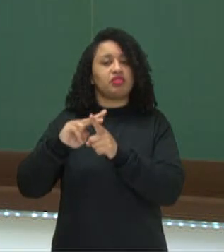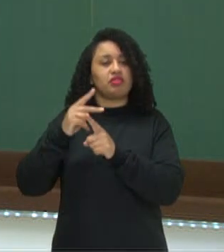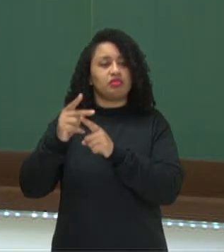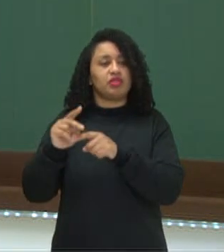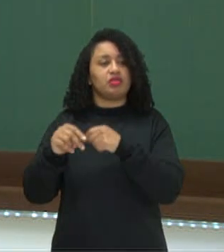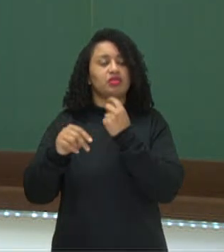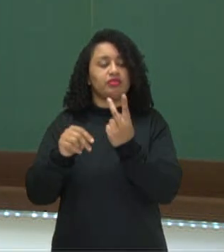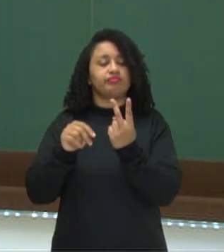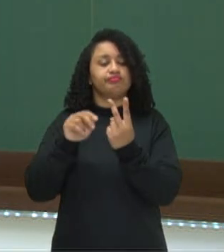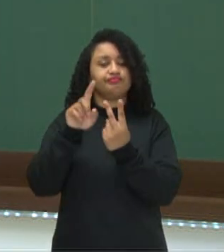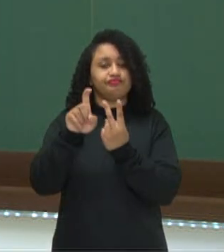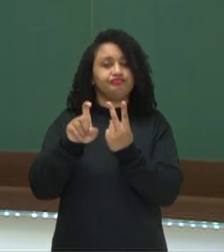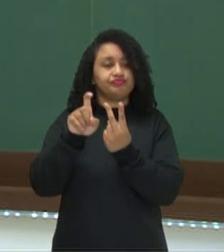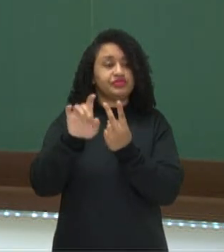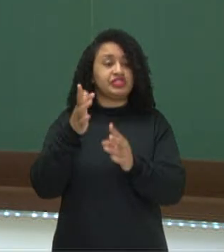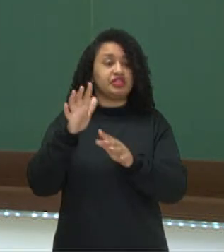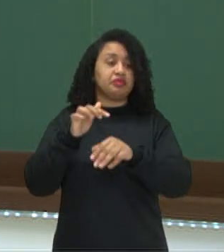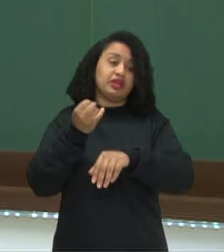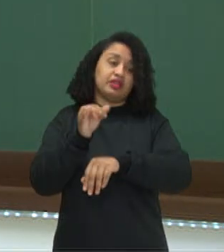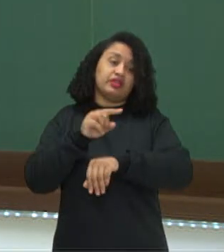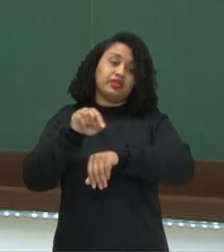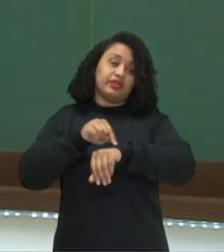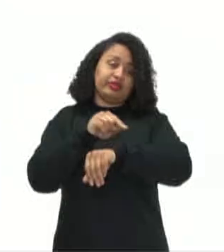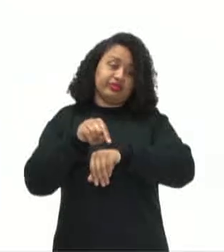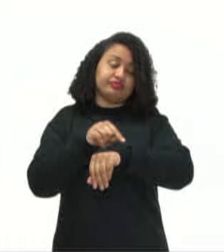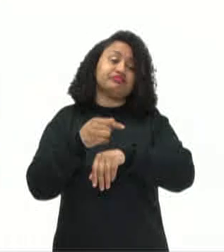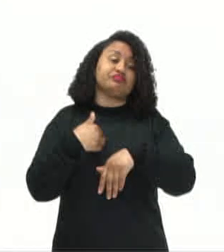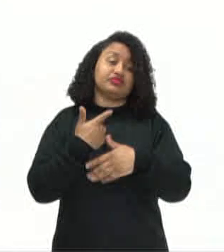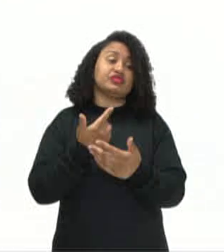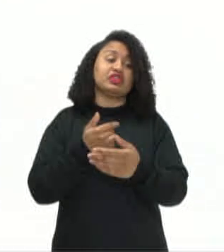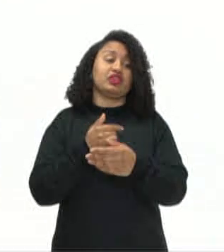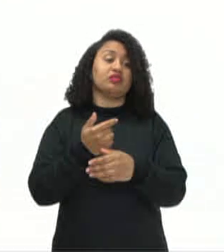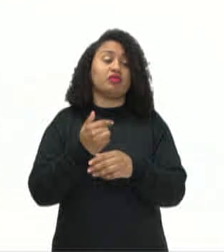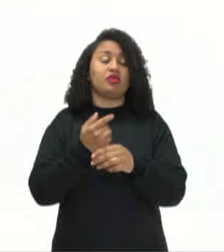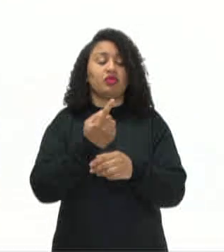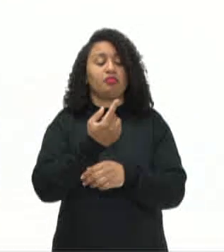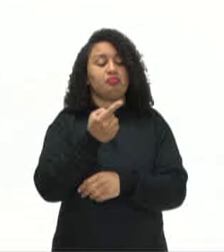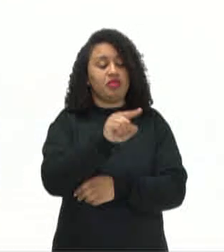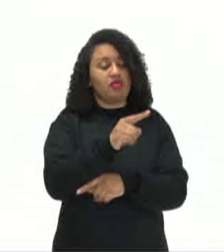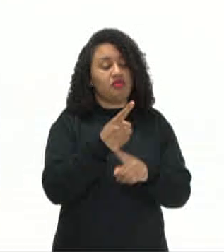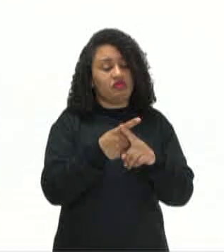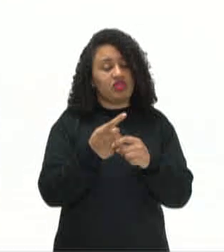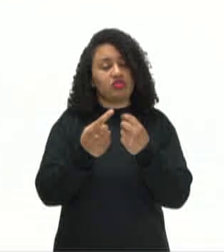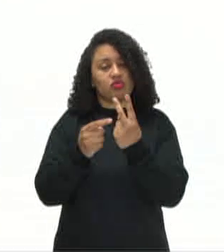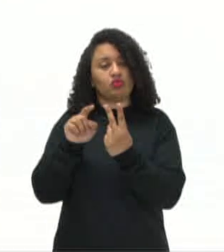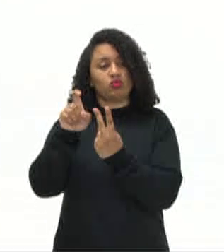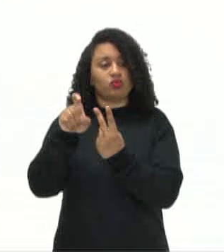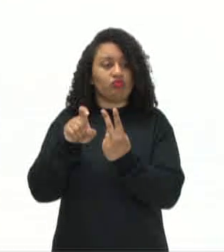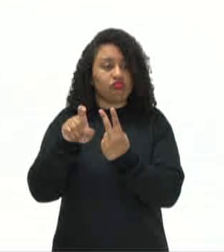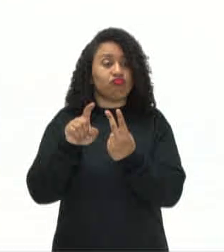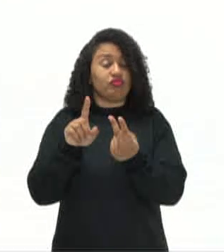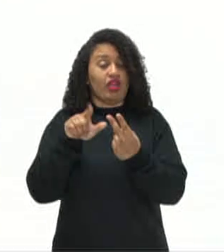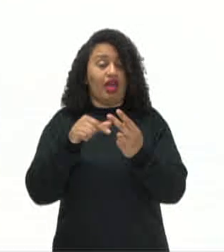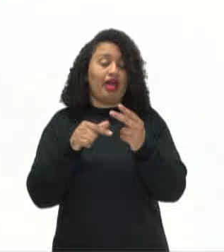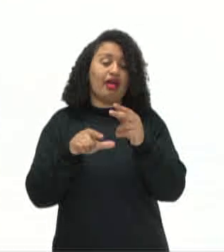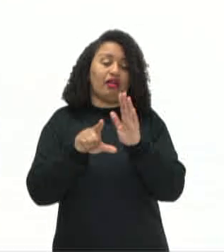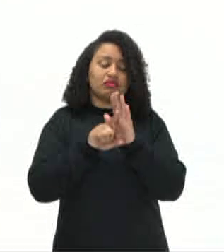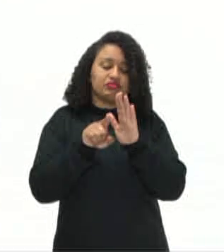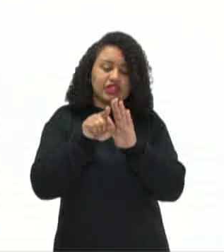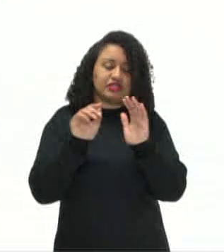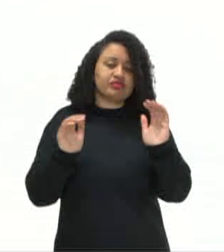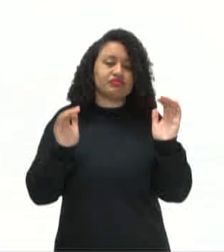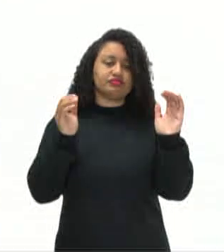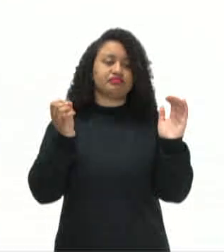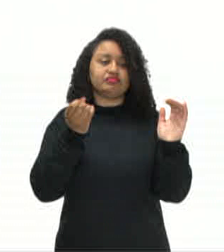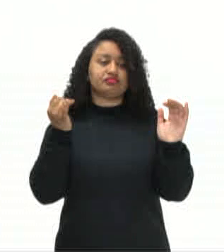dobrando em função da hora. Então, f de x igual a 1000 vezes 2 elevado na x é a lei da função,